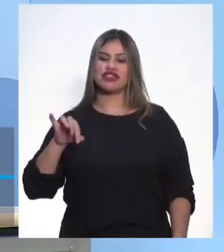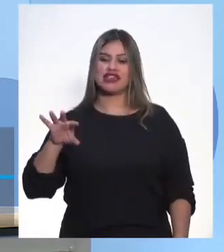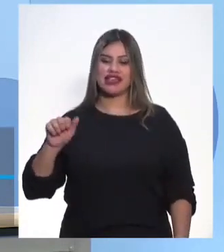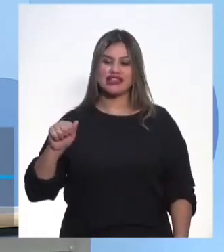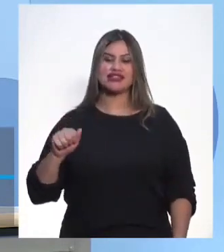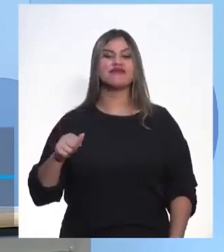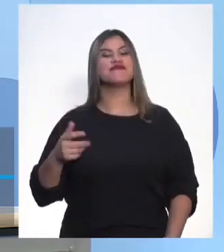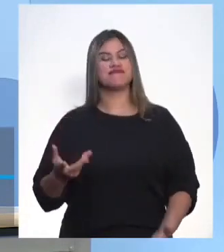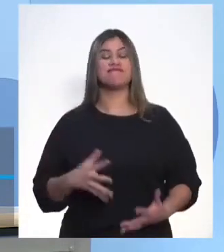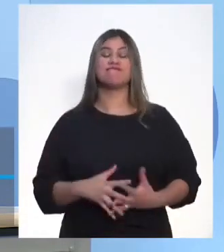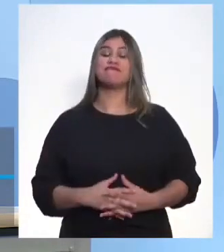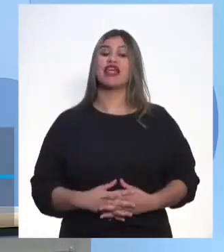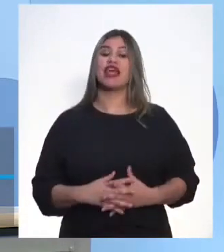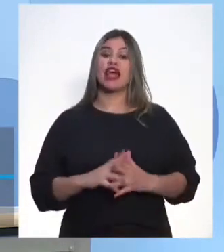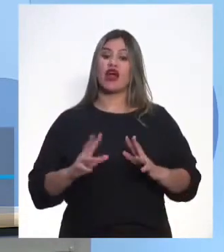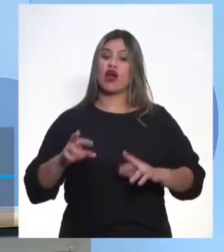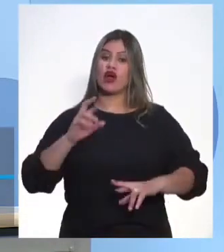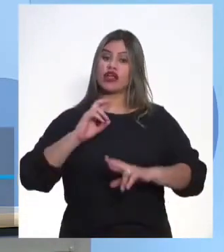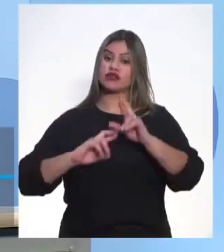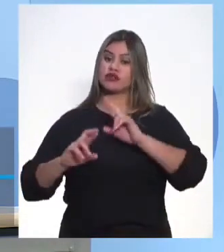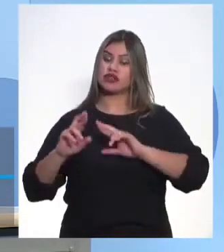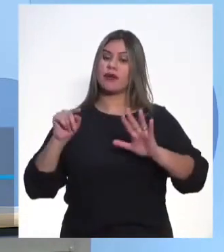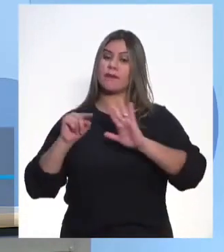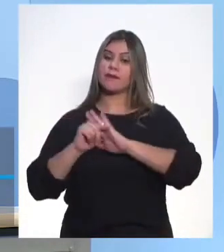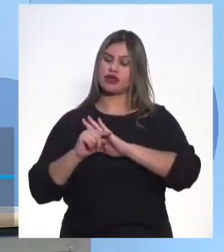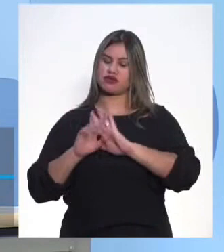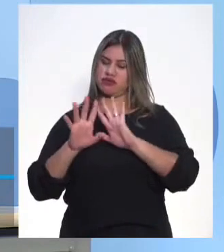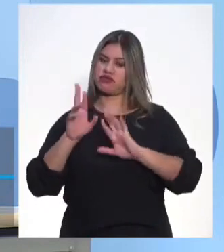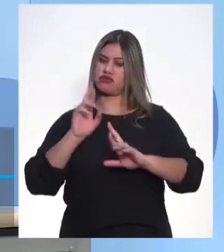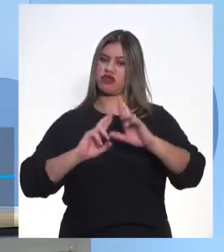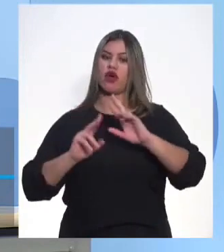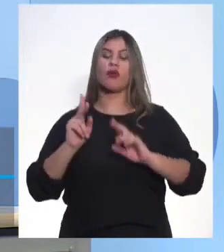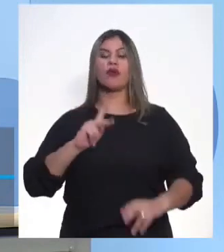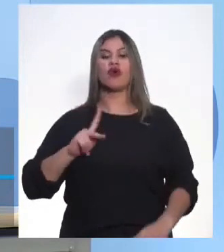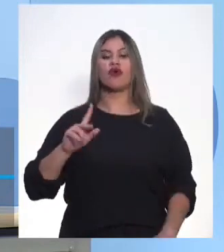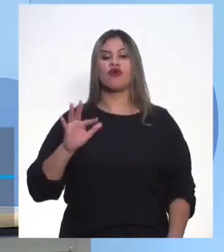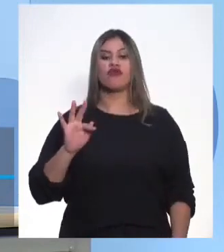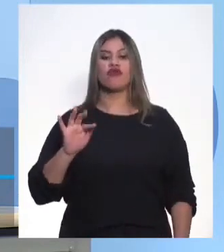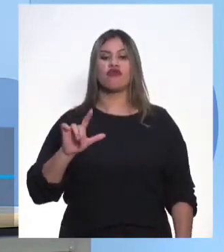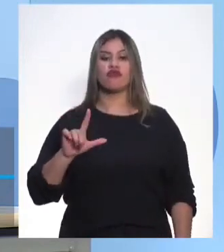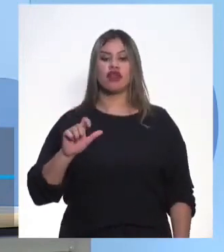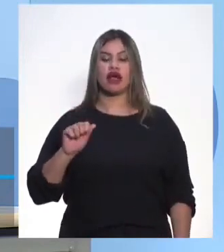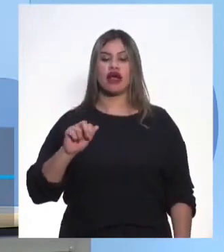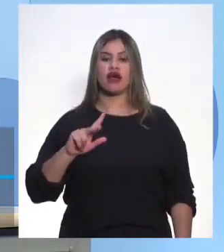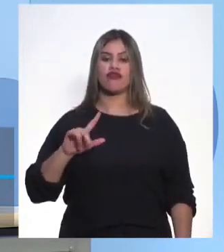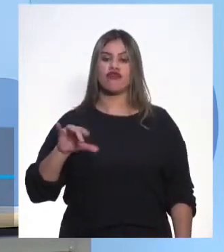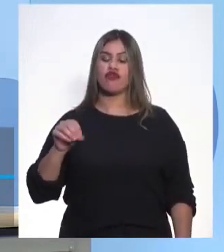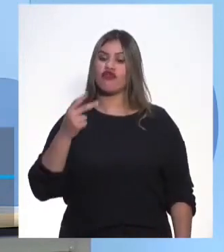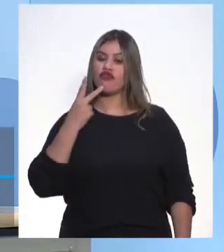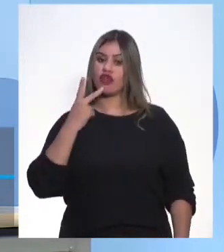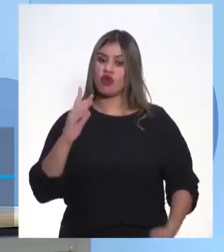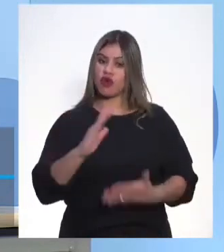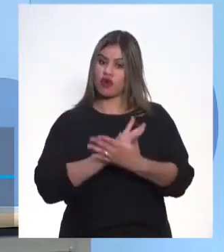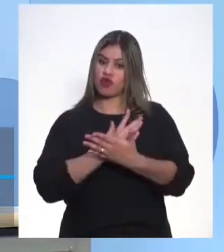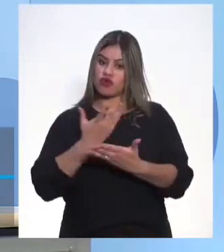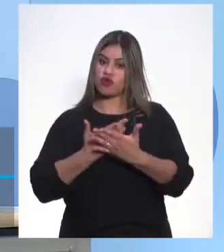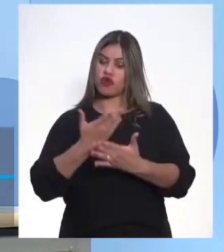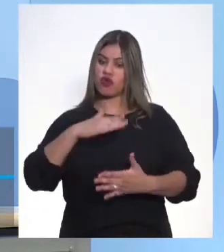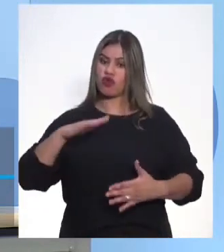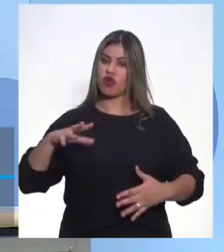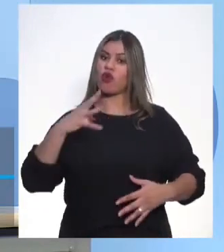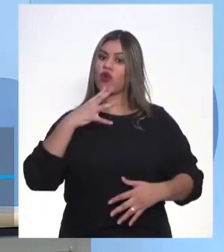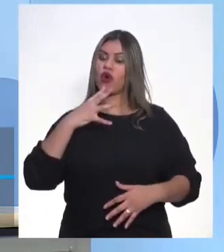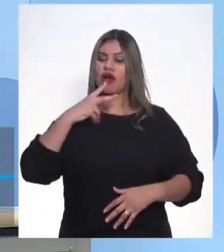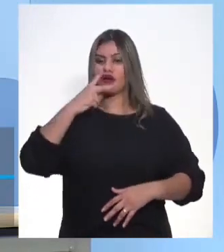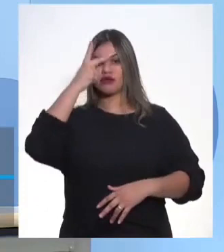interação. Jennifer, vamos lá, respondendo a sua pergunta. O professor Flávio, ele trouxe que alguns alunos deles disseram que sim, conhecem pessoas